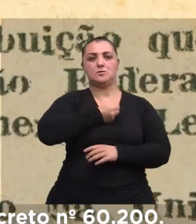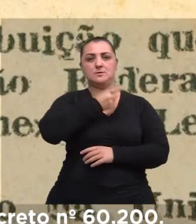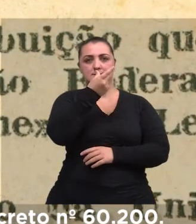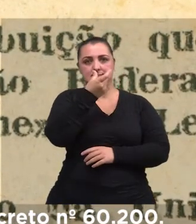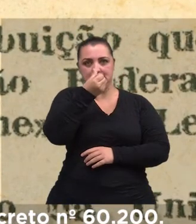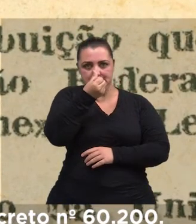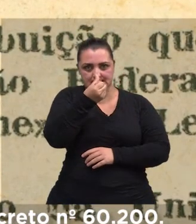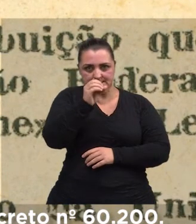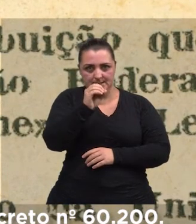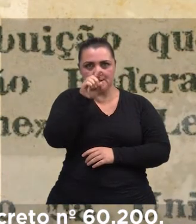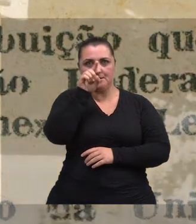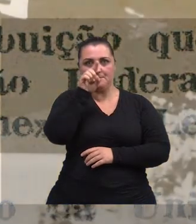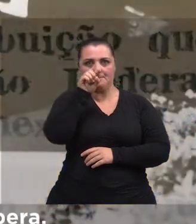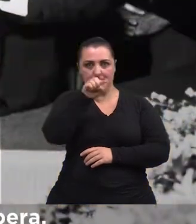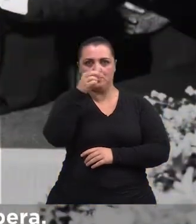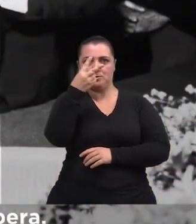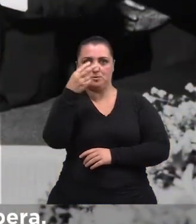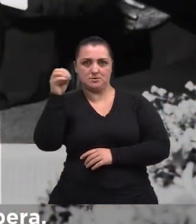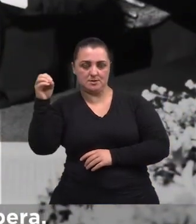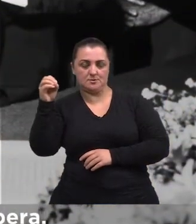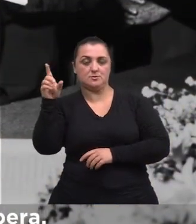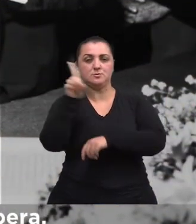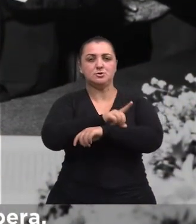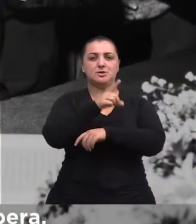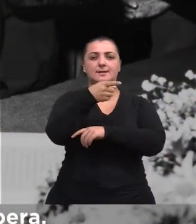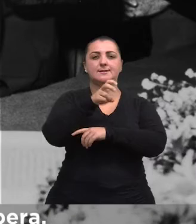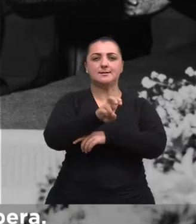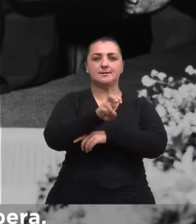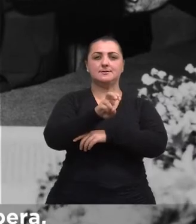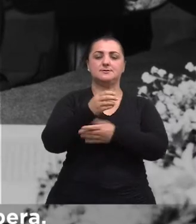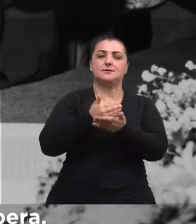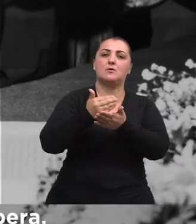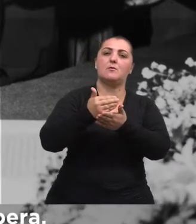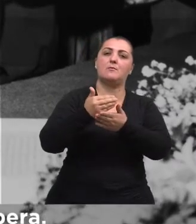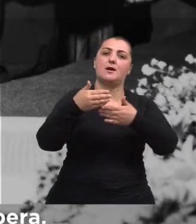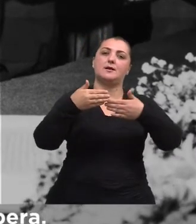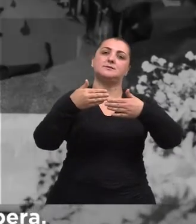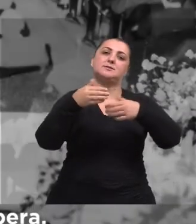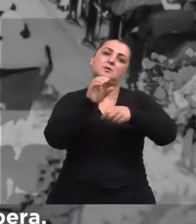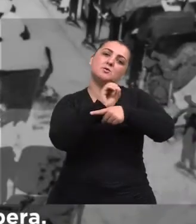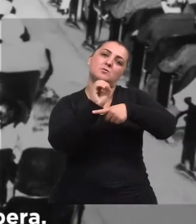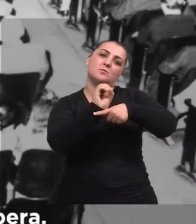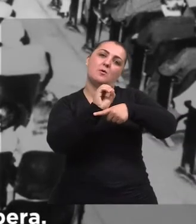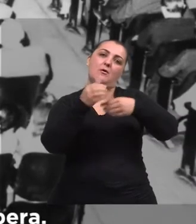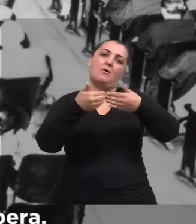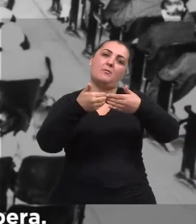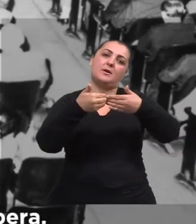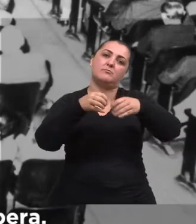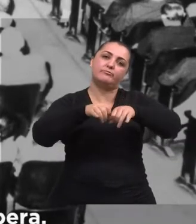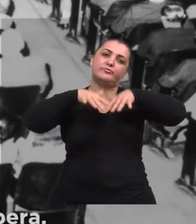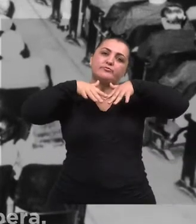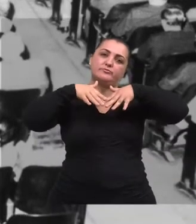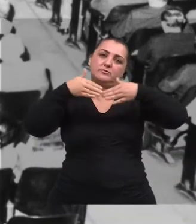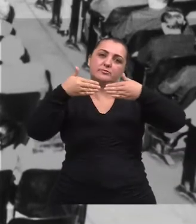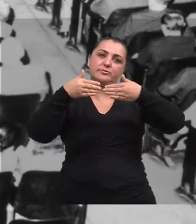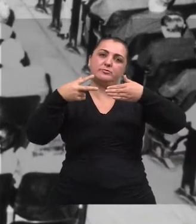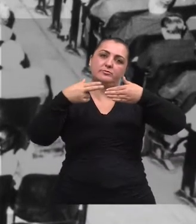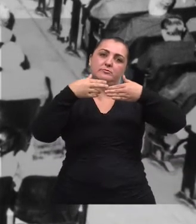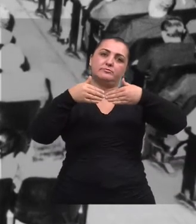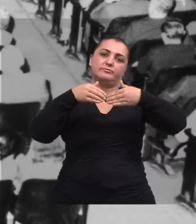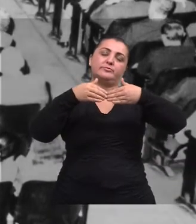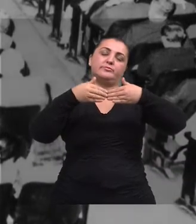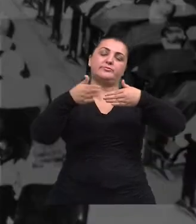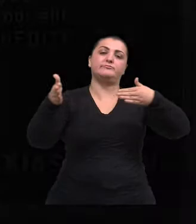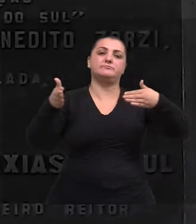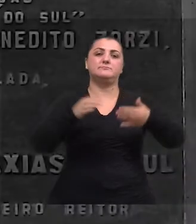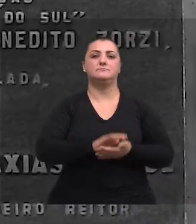número 60.200. No dia 15, ocorre a cerimônia de instalação da UCS no Cine Ópera.